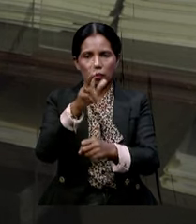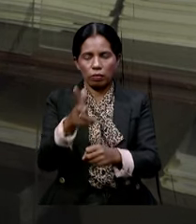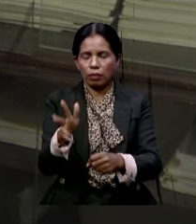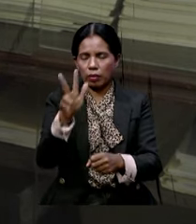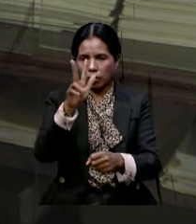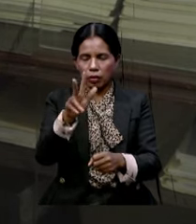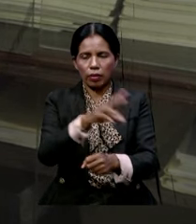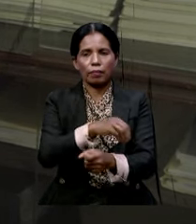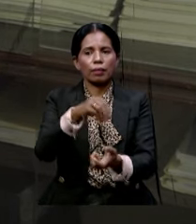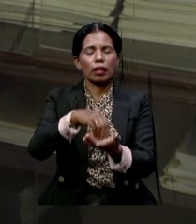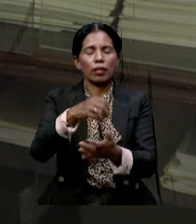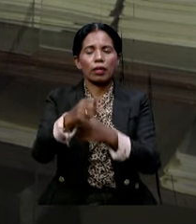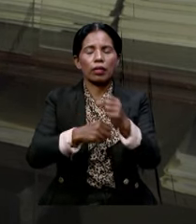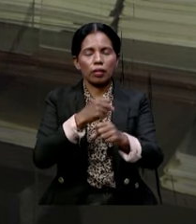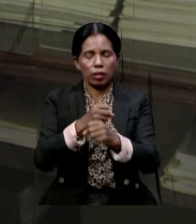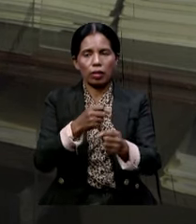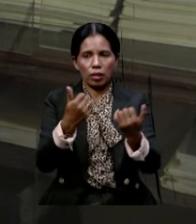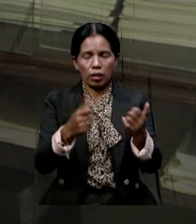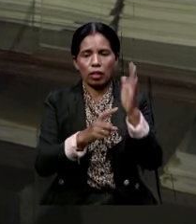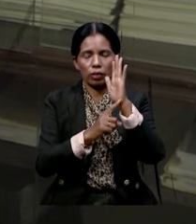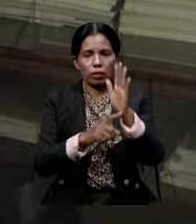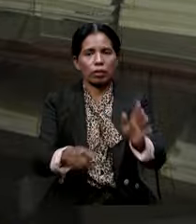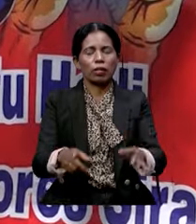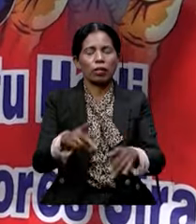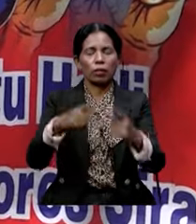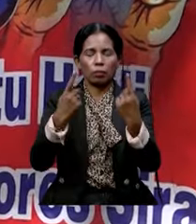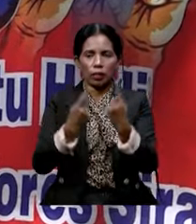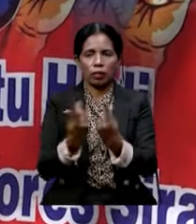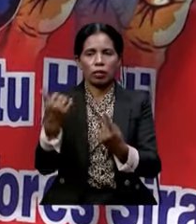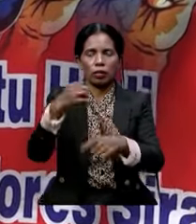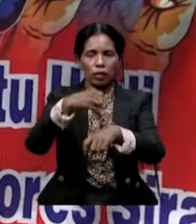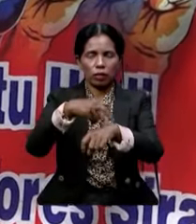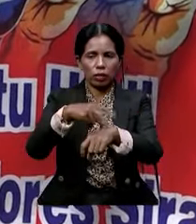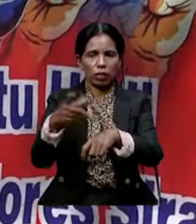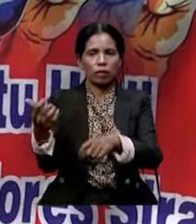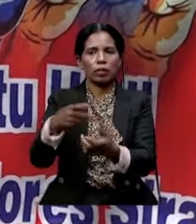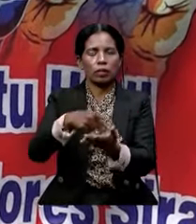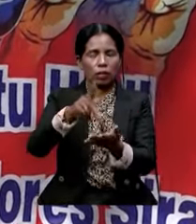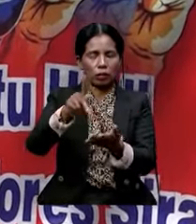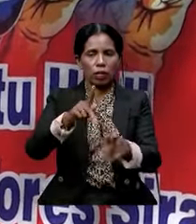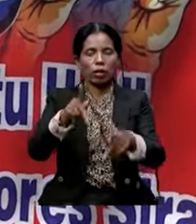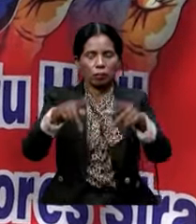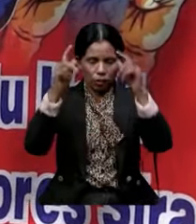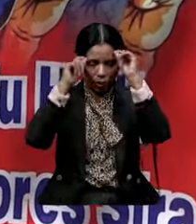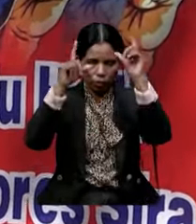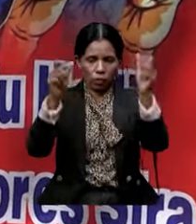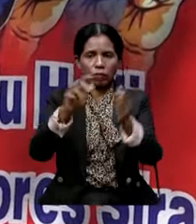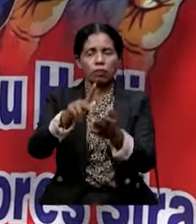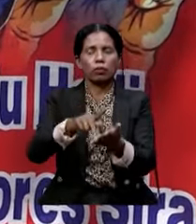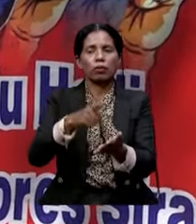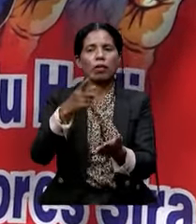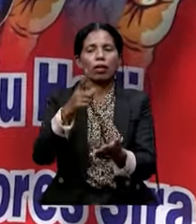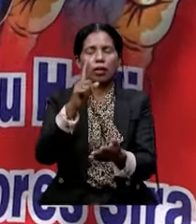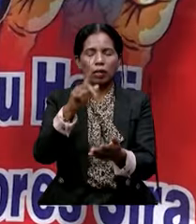na Belança e na Tudukata, a maioria e a empresa local do Internacional Cira, selo na trabalhador Timoruan, Carafulan, o